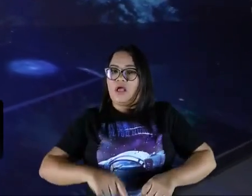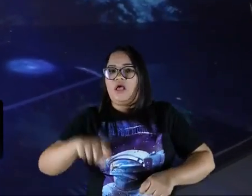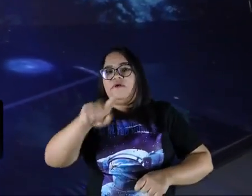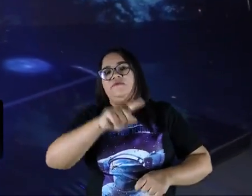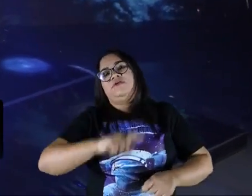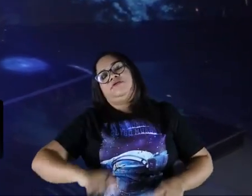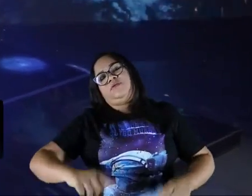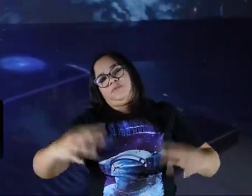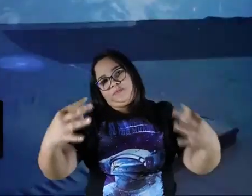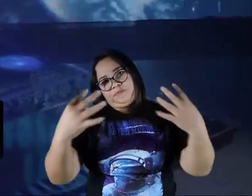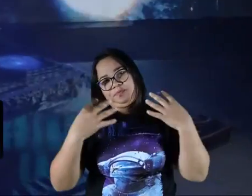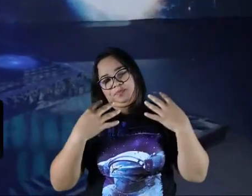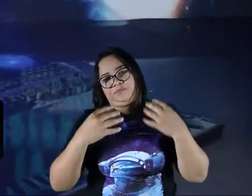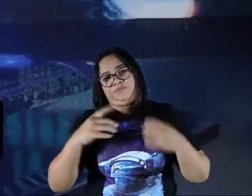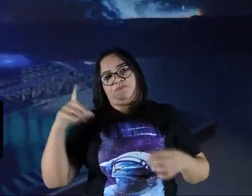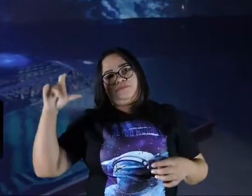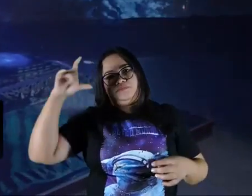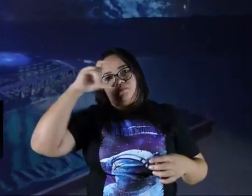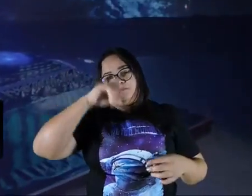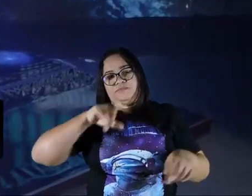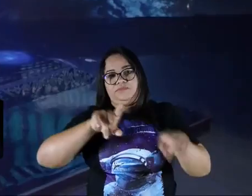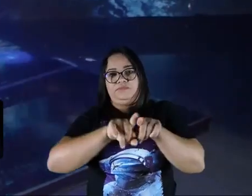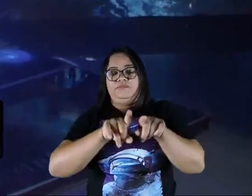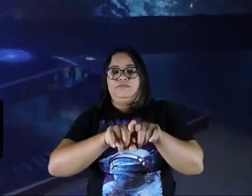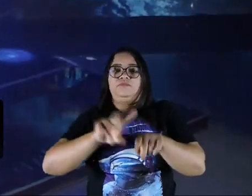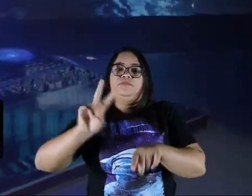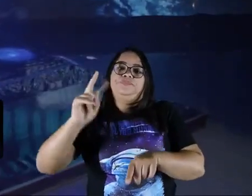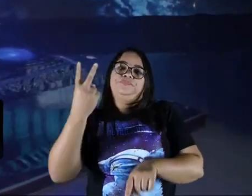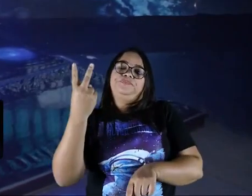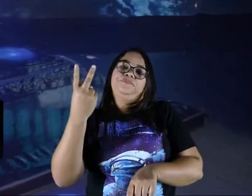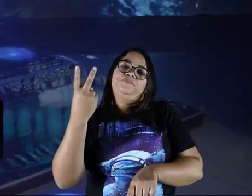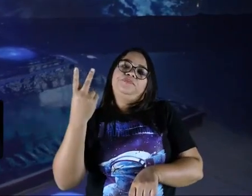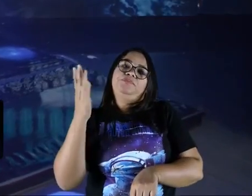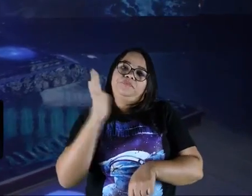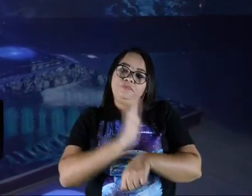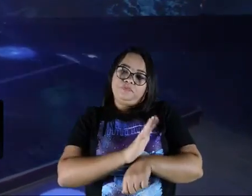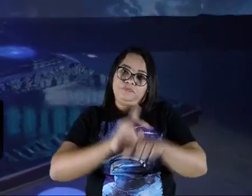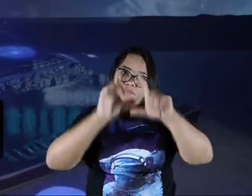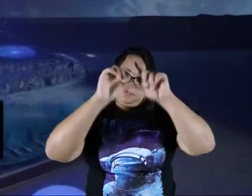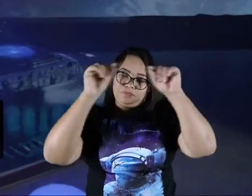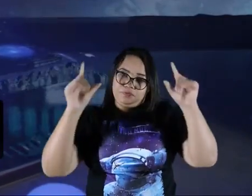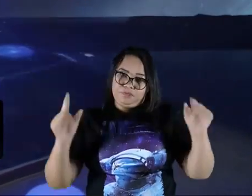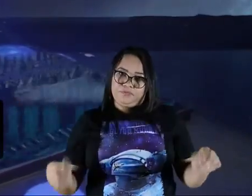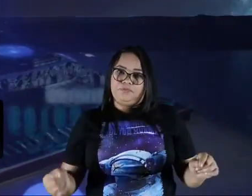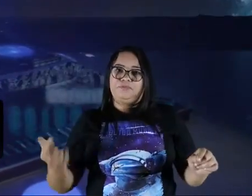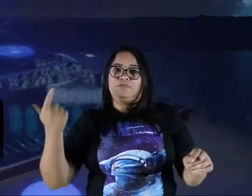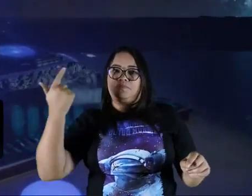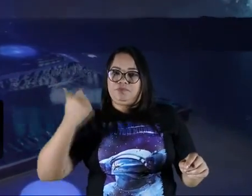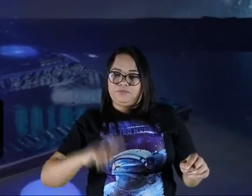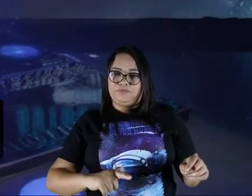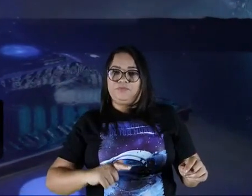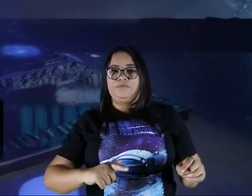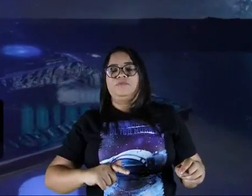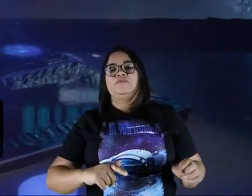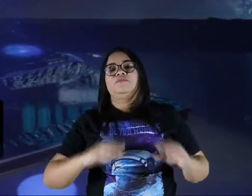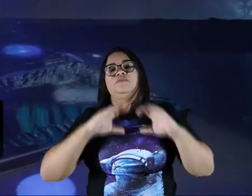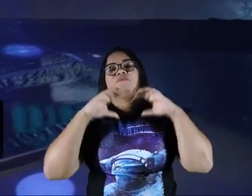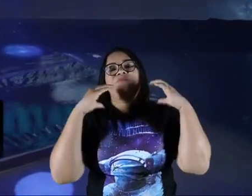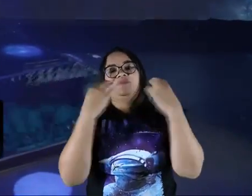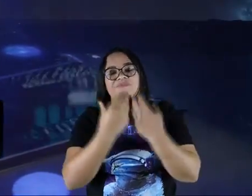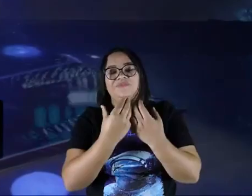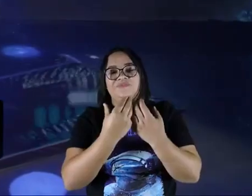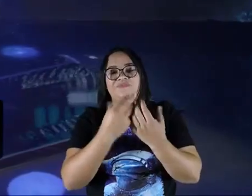fica ligado no nosso Instagram também. E às 14 horas, horário de Brasília, a gente retorna com o nosso congresso